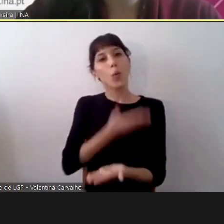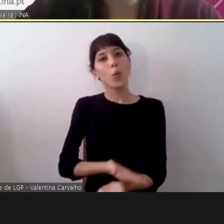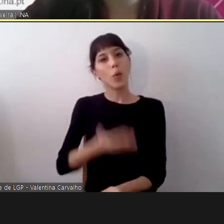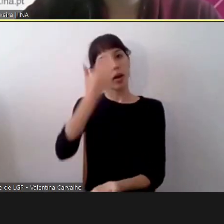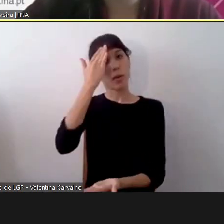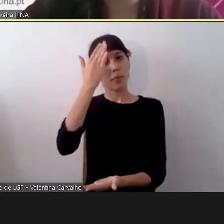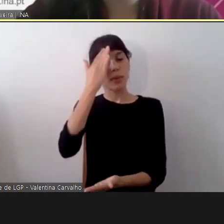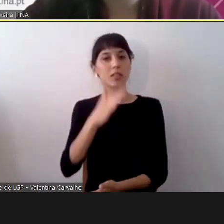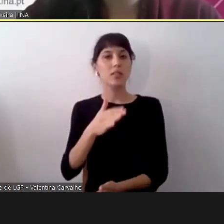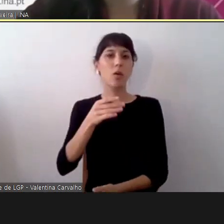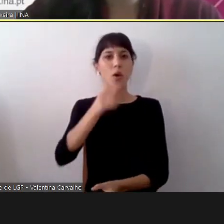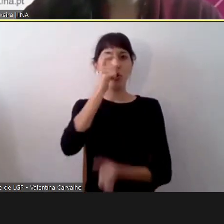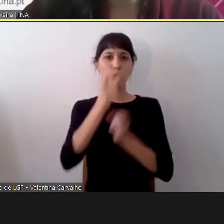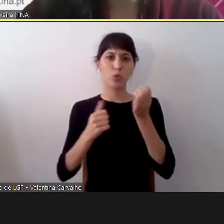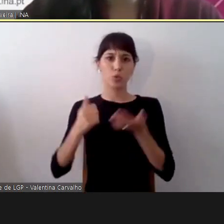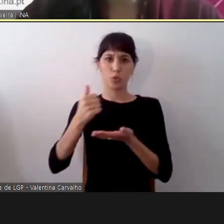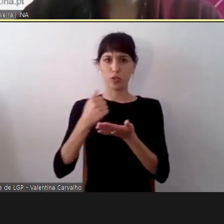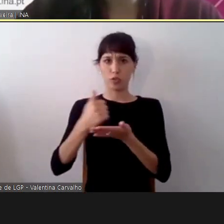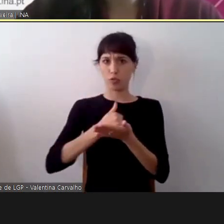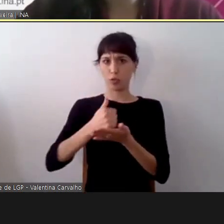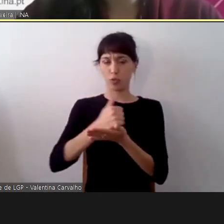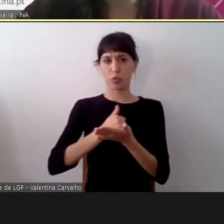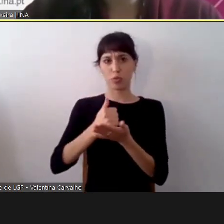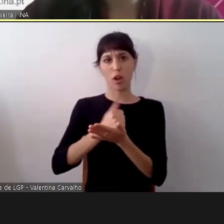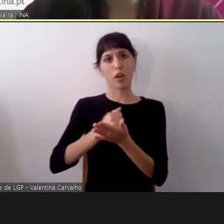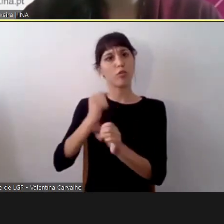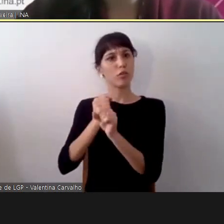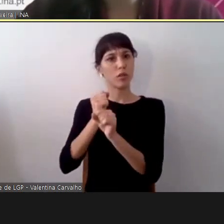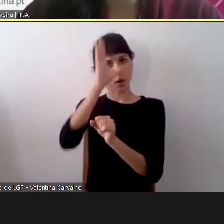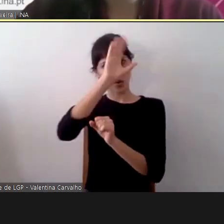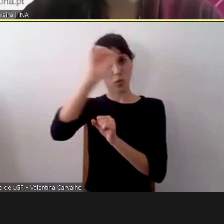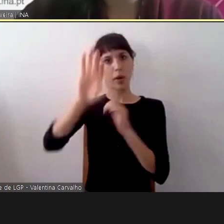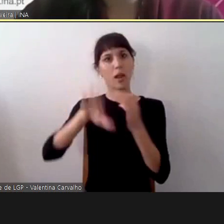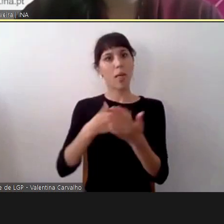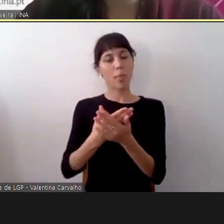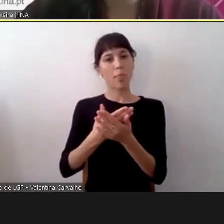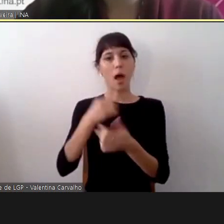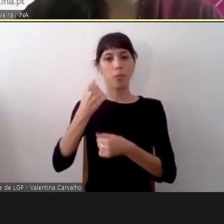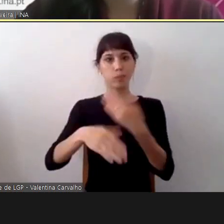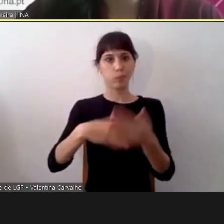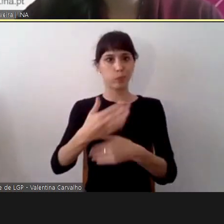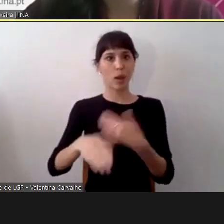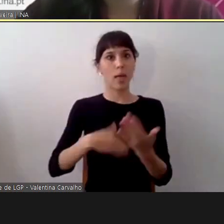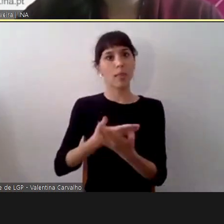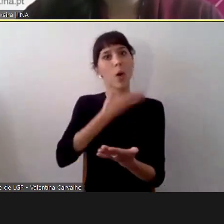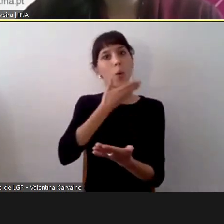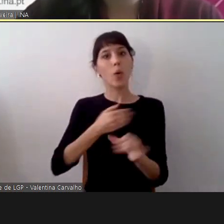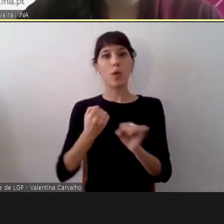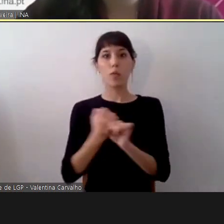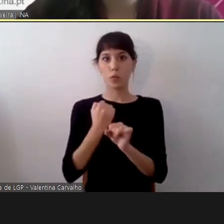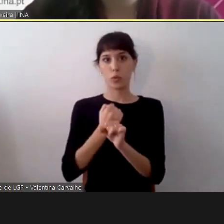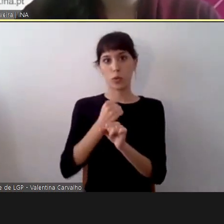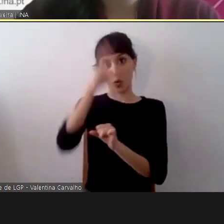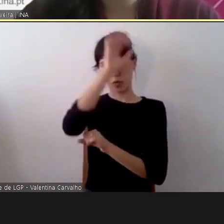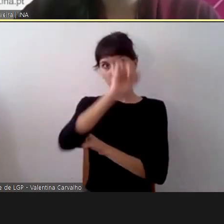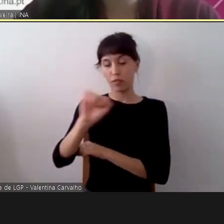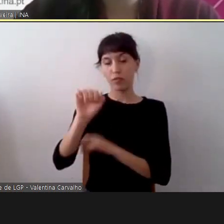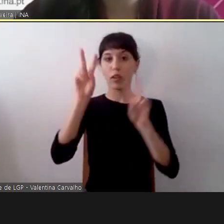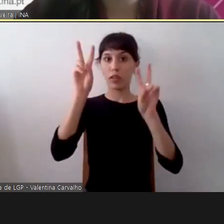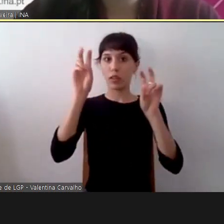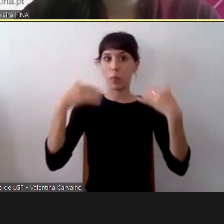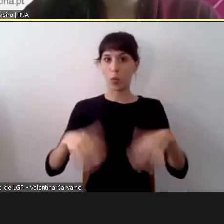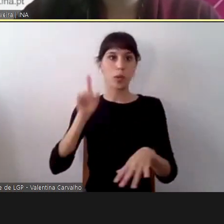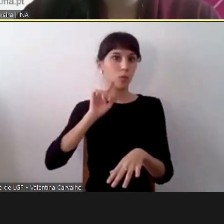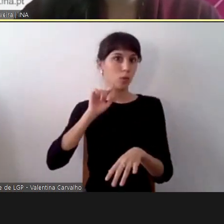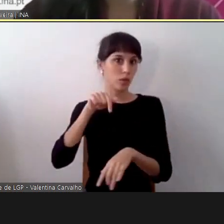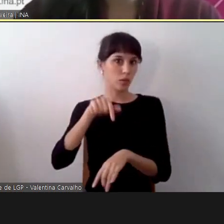Recuperação e Resiliência. A qualificação profissional na capacitação dos trabalhadores em funções públicas é o tema central do debate de